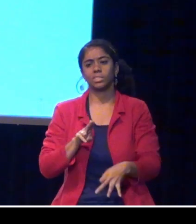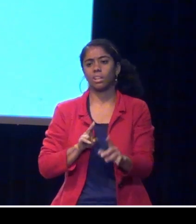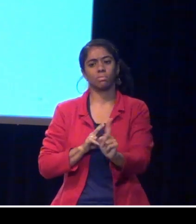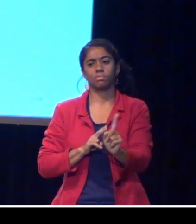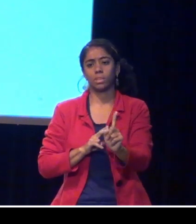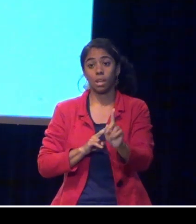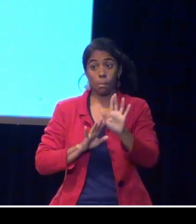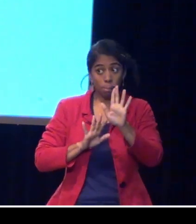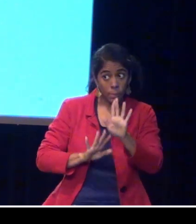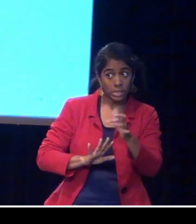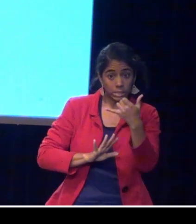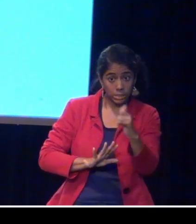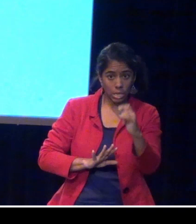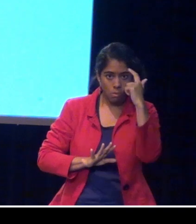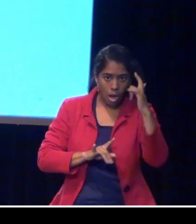se eu trouxer